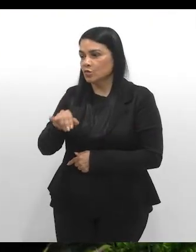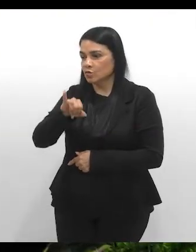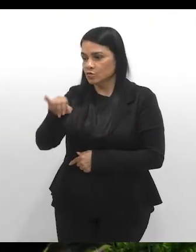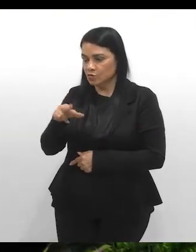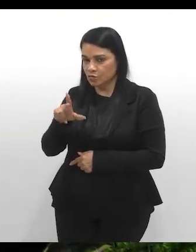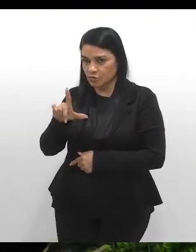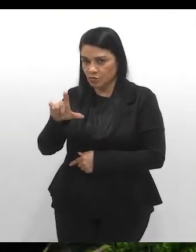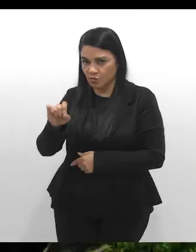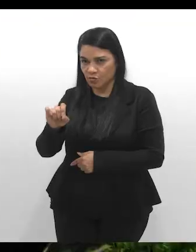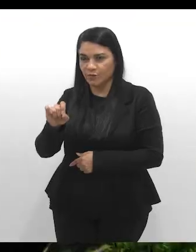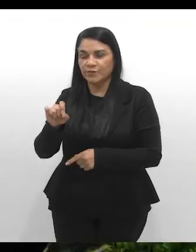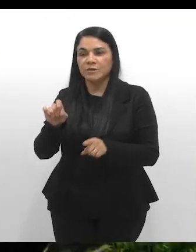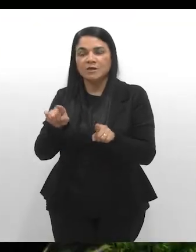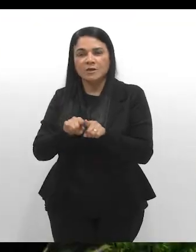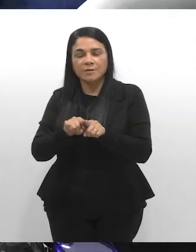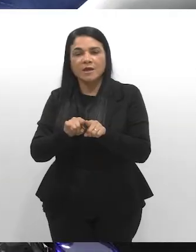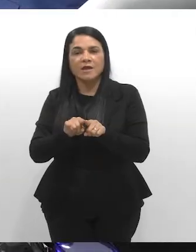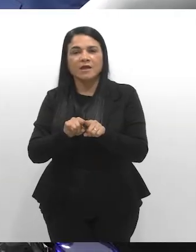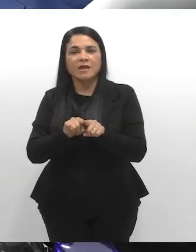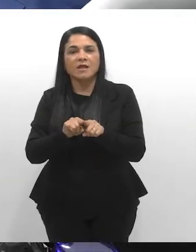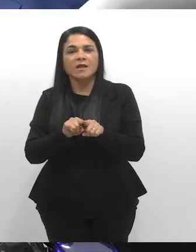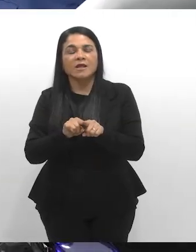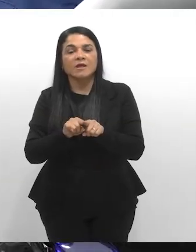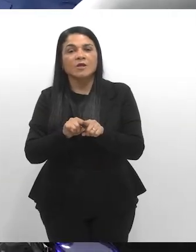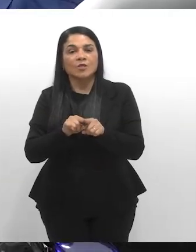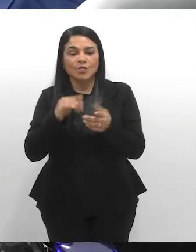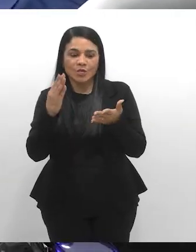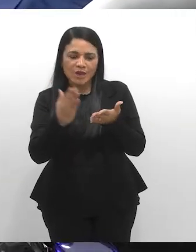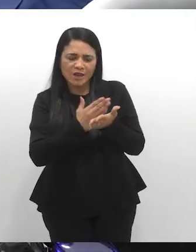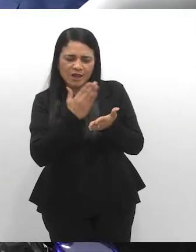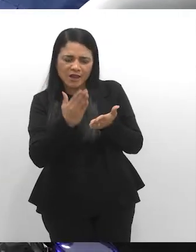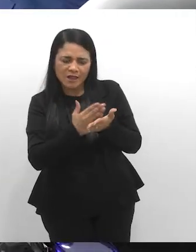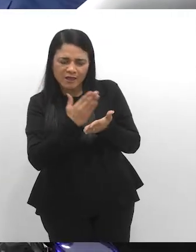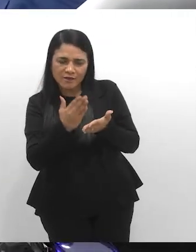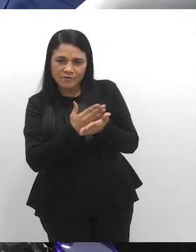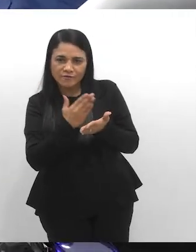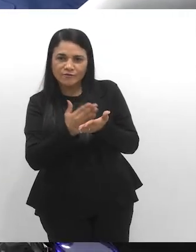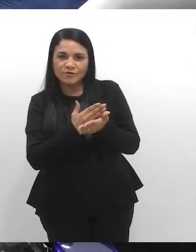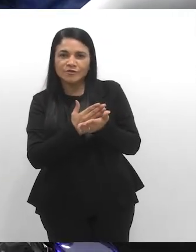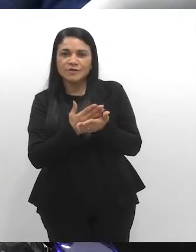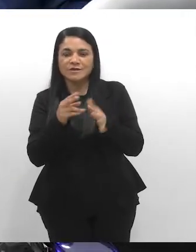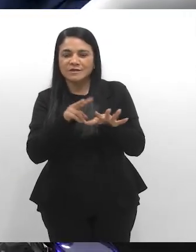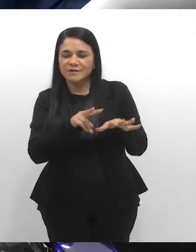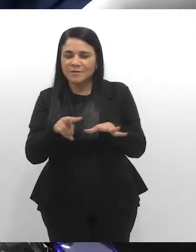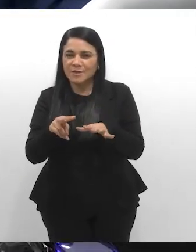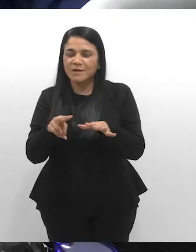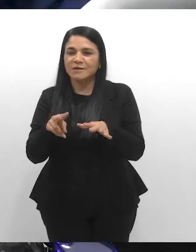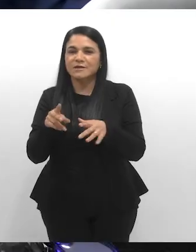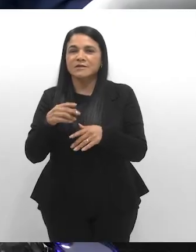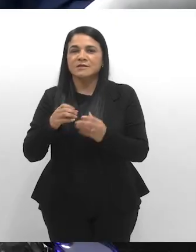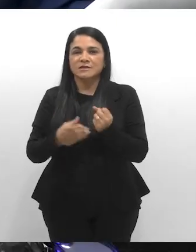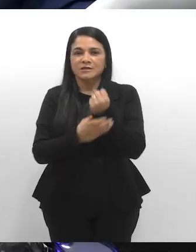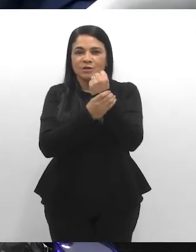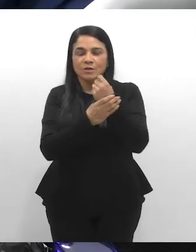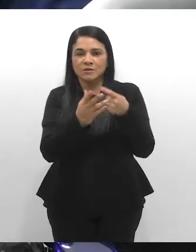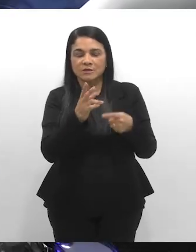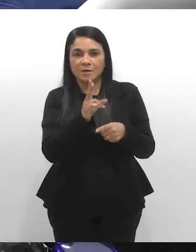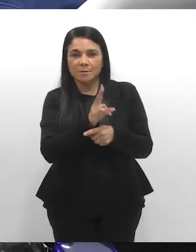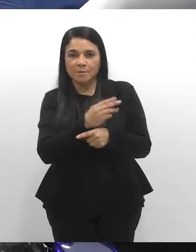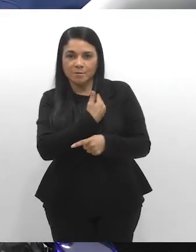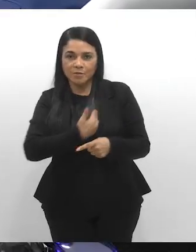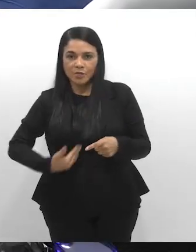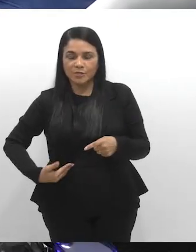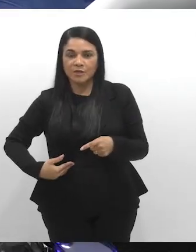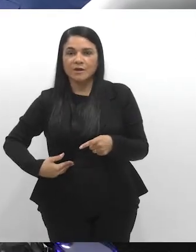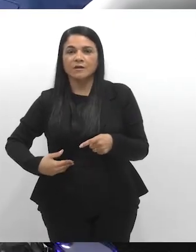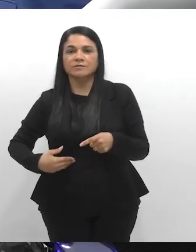agora com o Dr. Júlio novamente, e aí também mencionando o lançamento do livro que lançou essa semana, né, Segurança